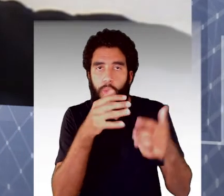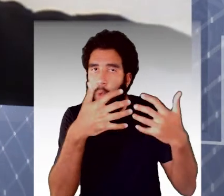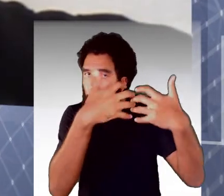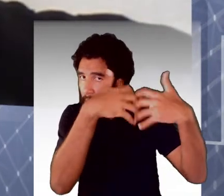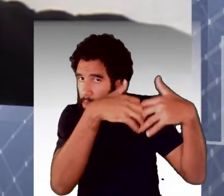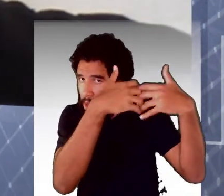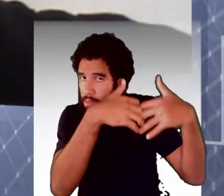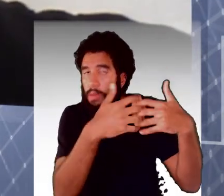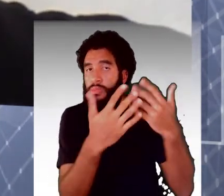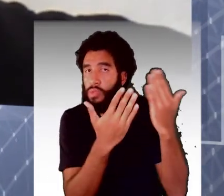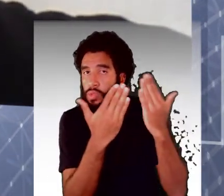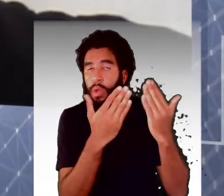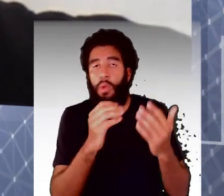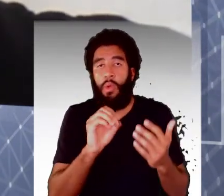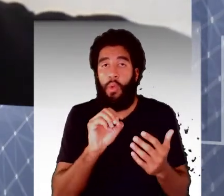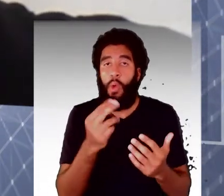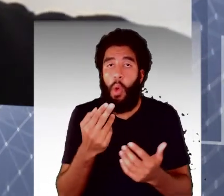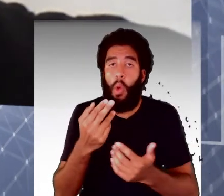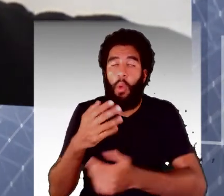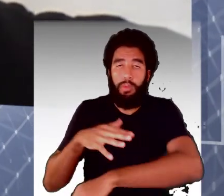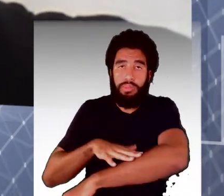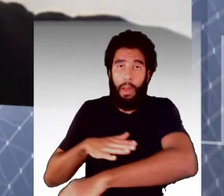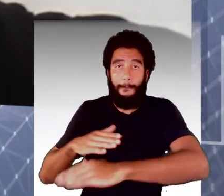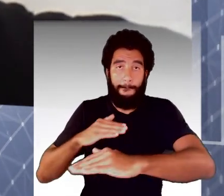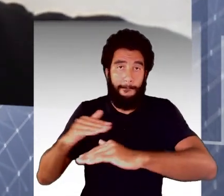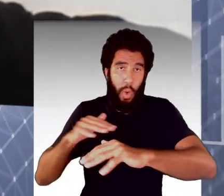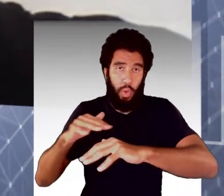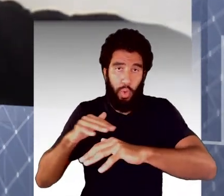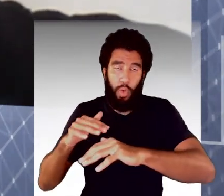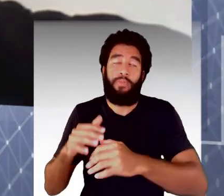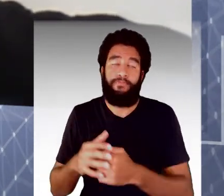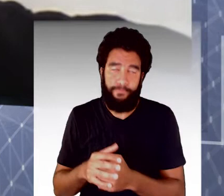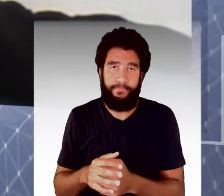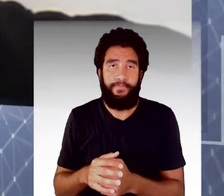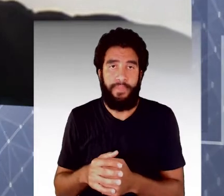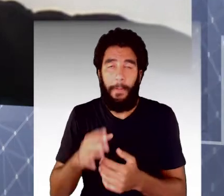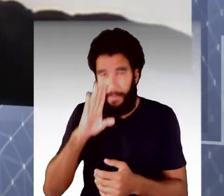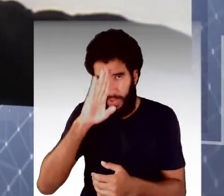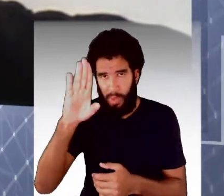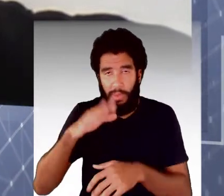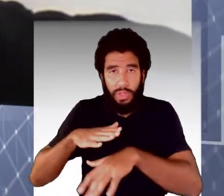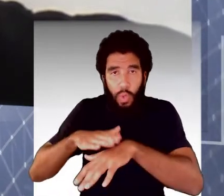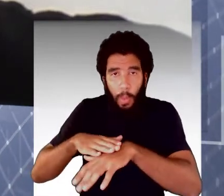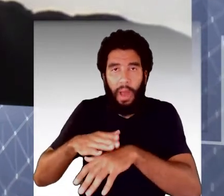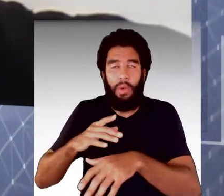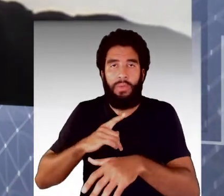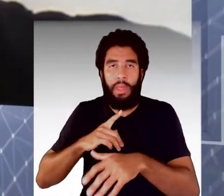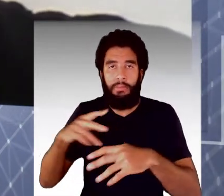nós ainda temos esses acidentes, o que mostra o seguinte: nós tivemos uma melhora